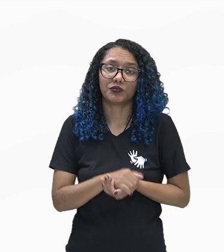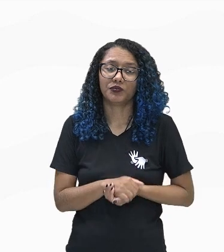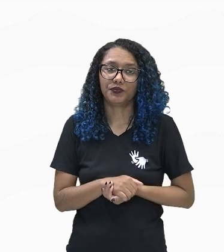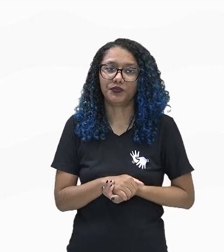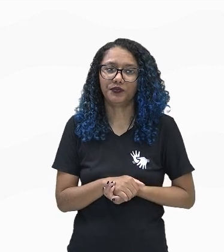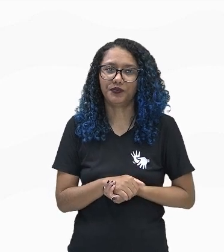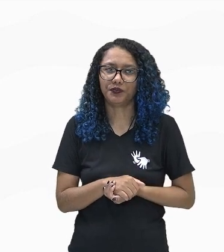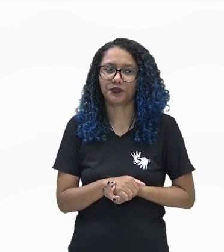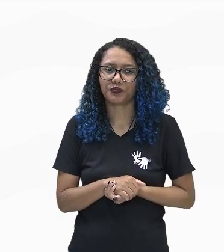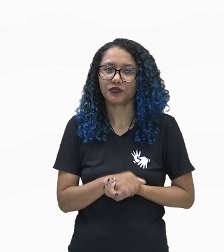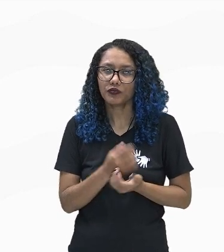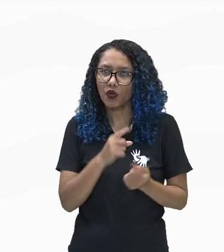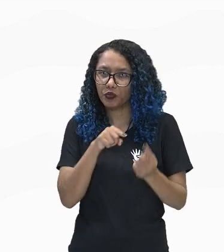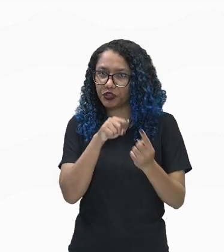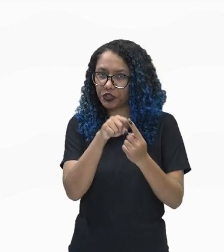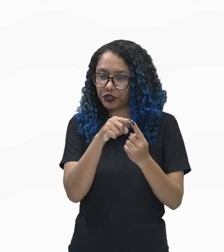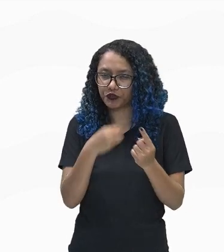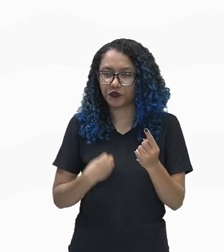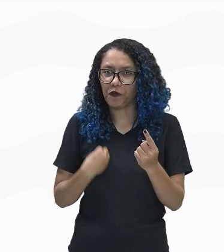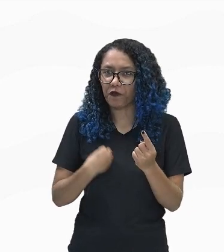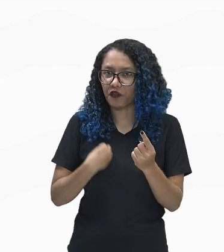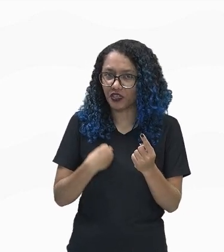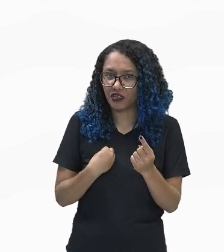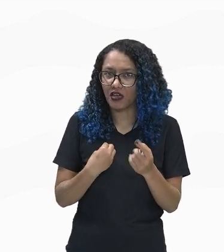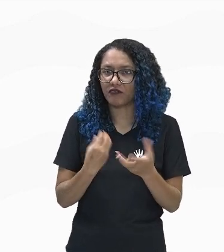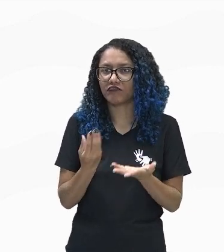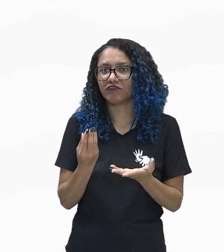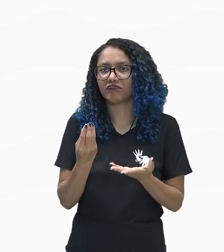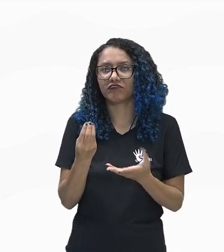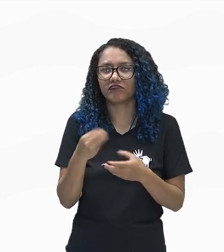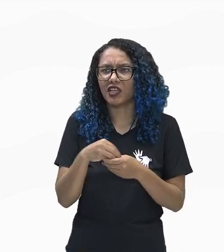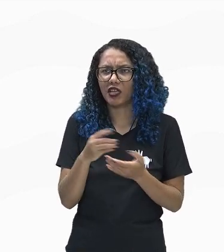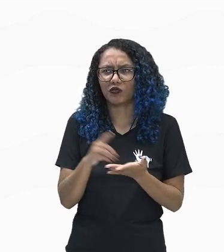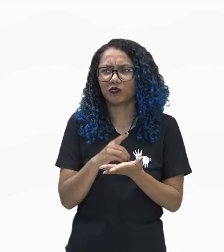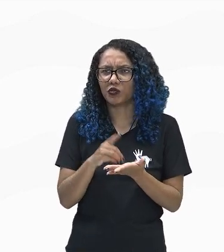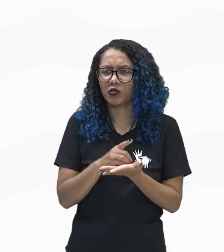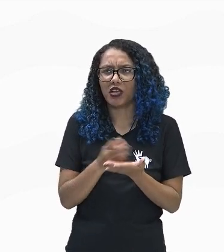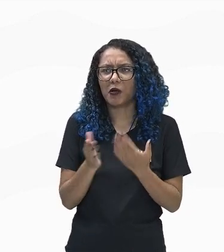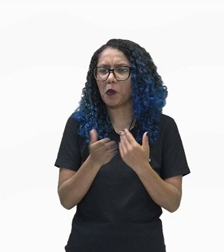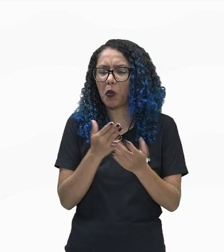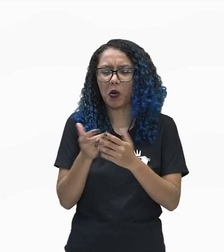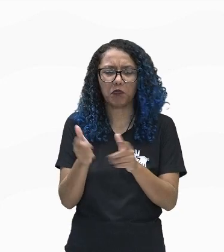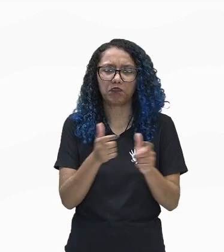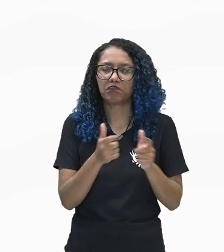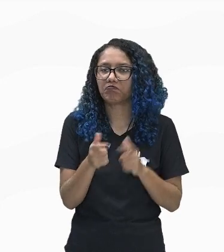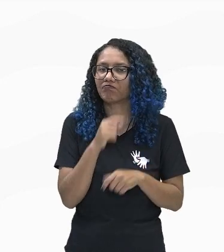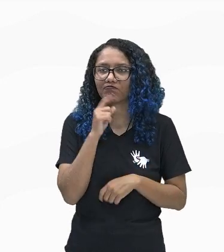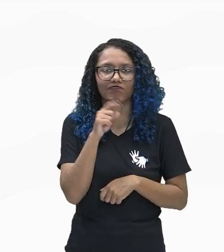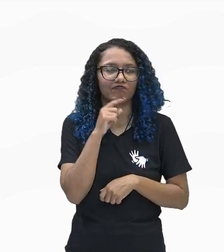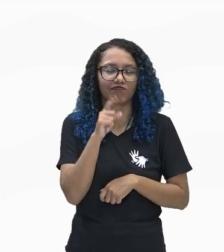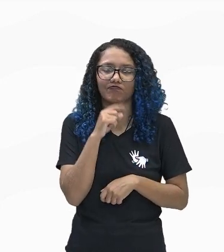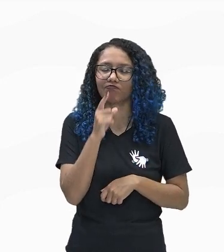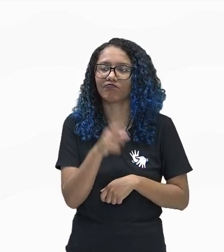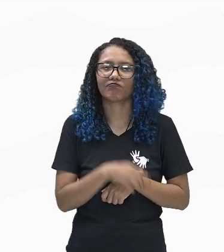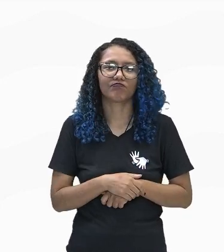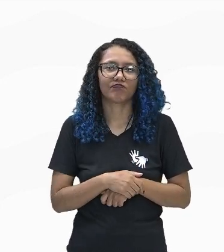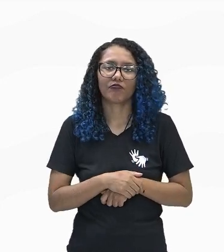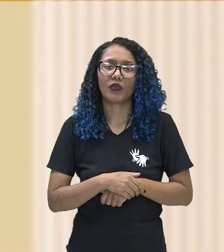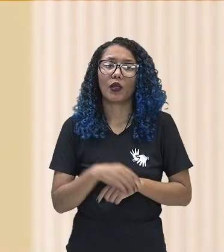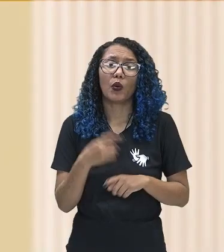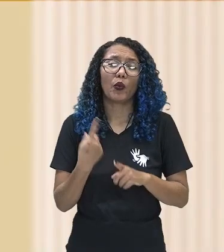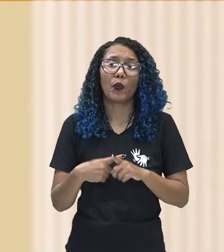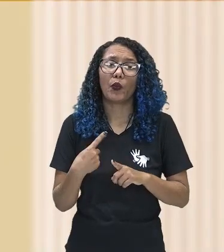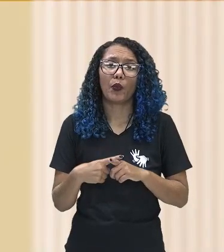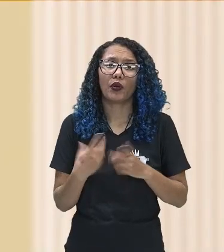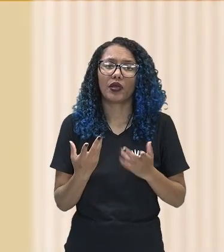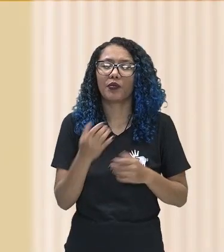da vida, o propósito da vida por aí, em qualquer lugar. Não vai. Não vai ter uma pessoa que vai